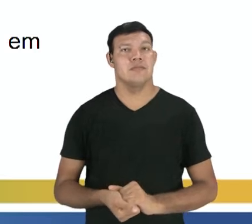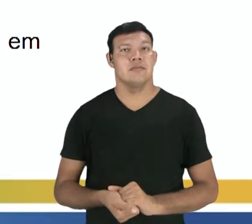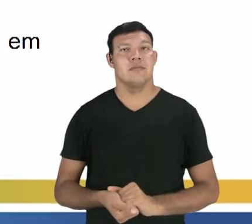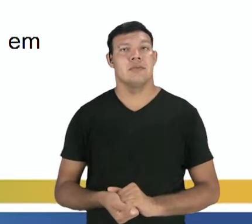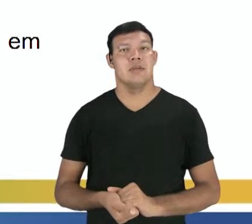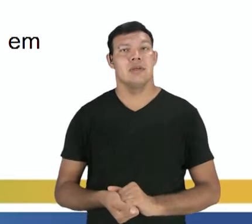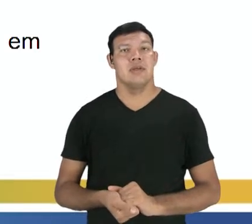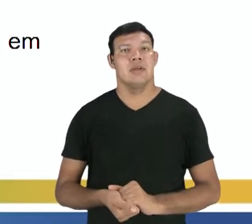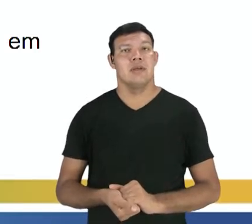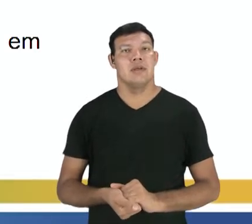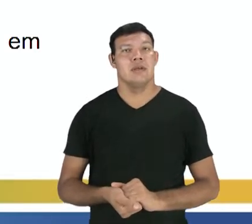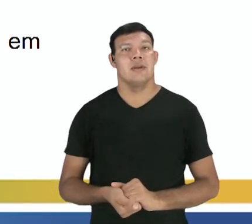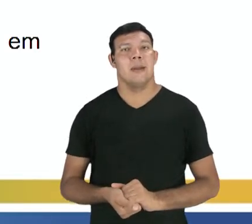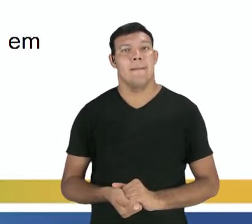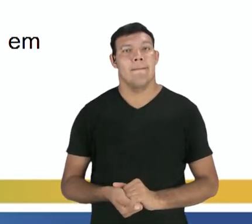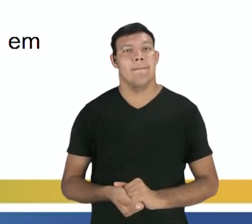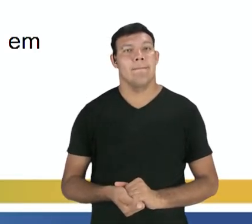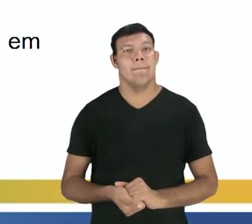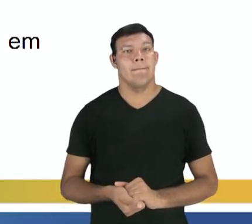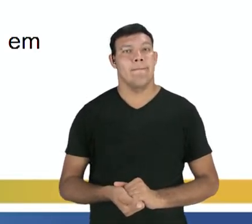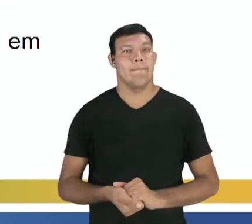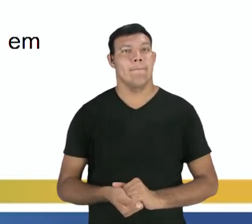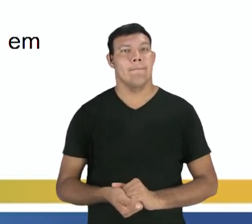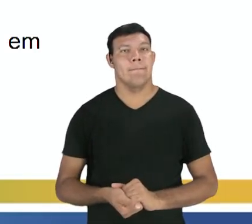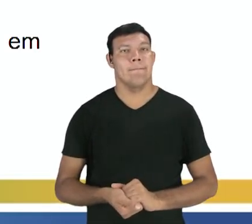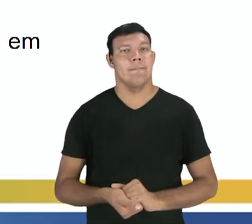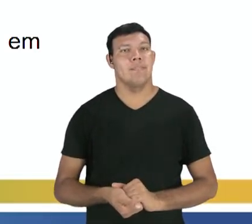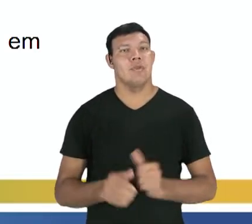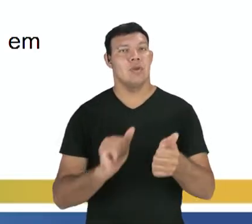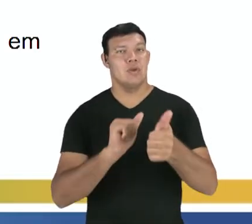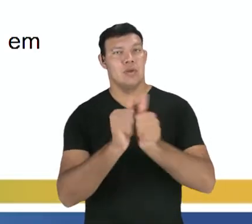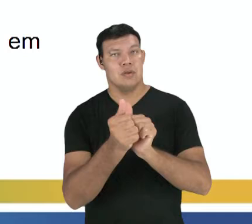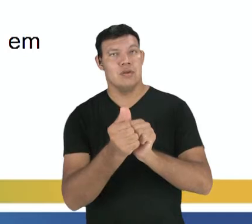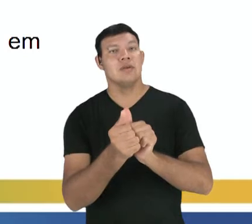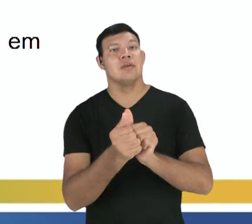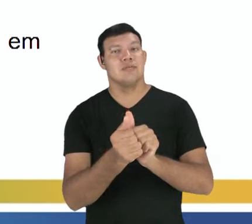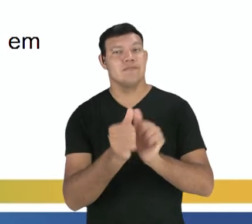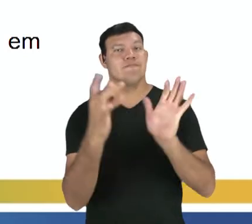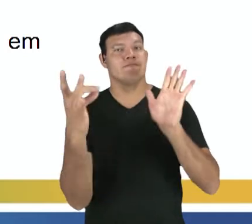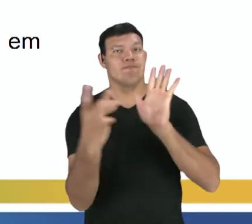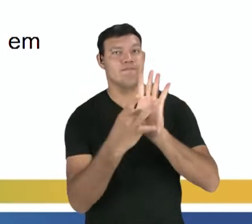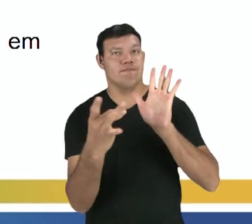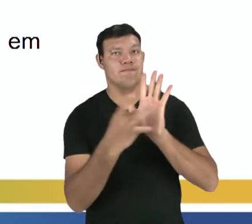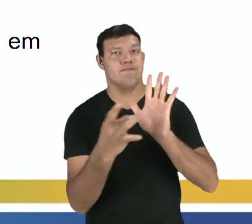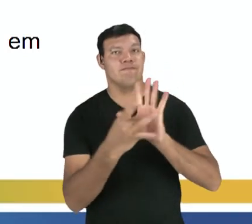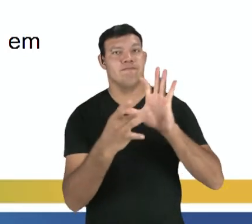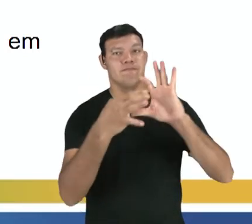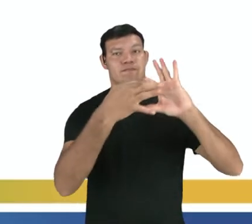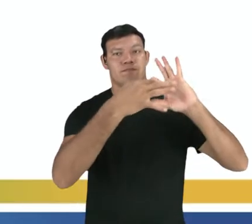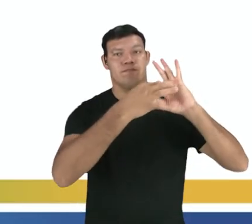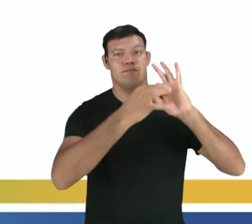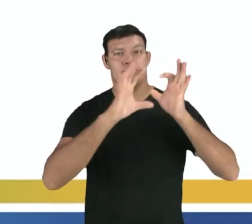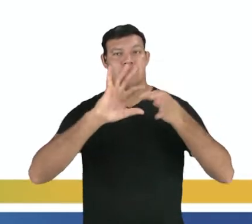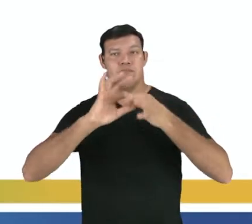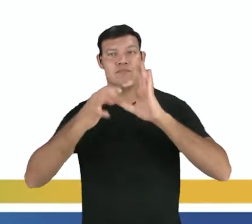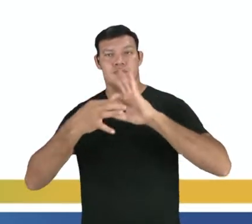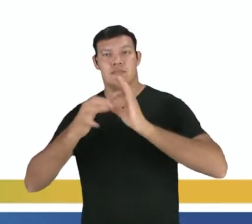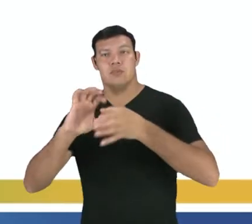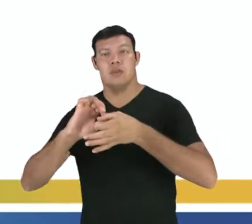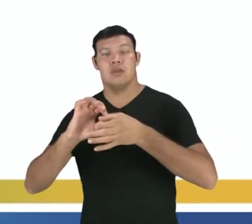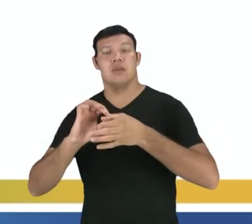Verão desde 1964, em Tóquio. Então, o vôlei já está há bastante